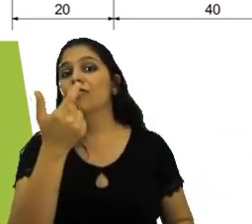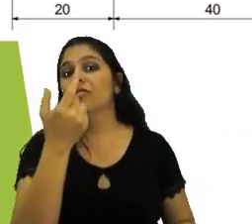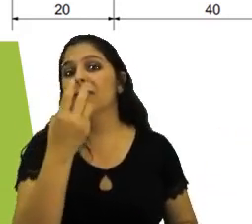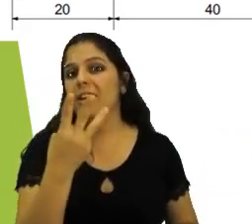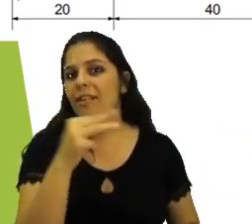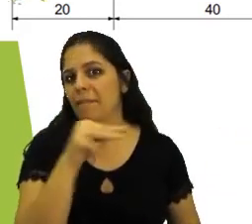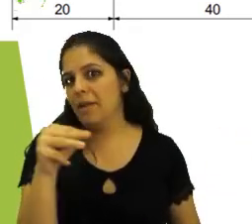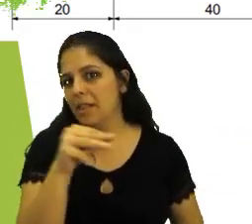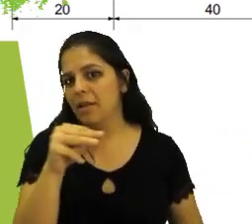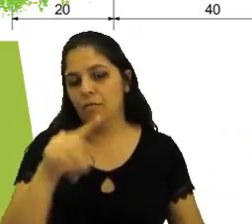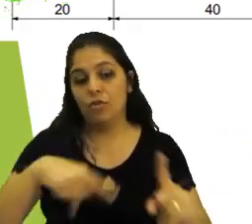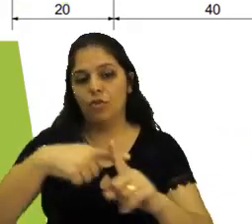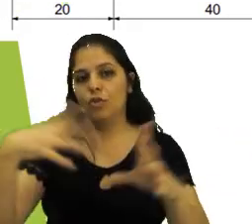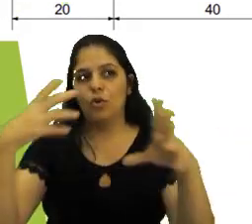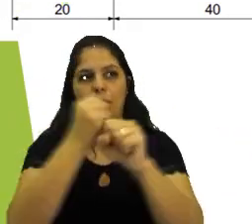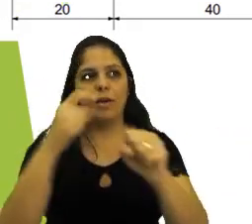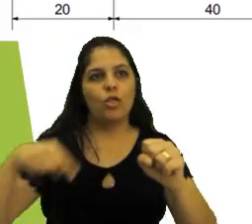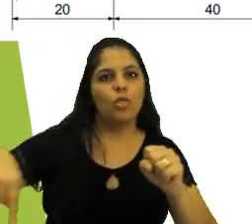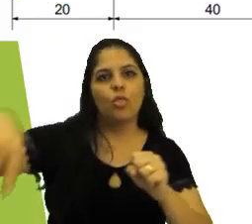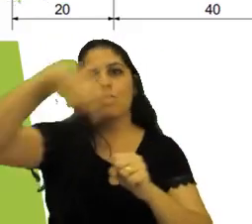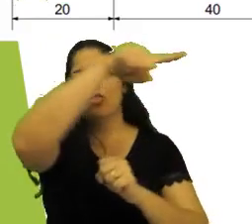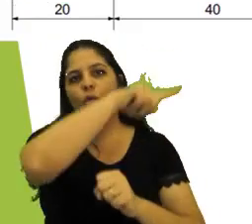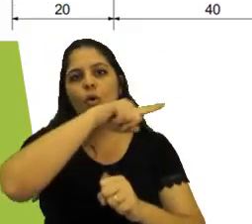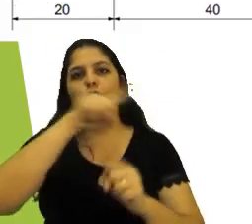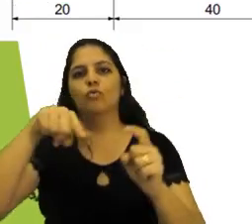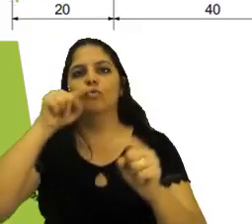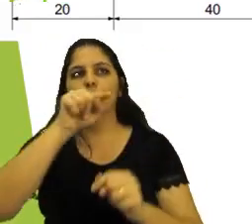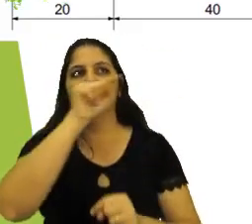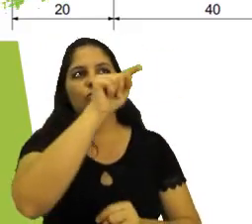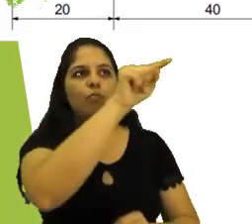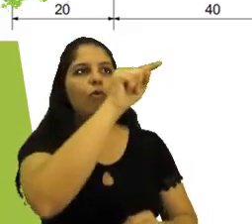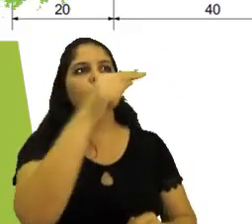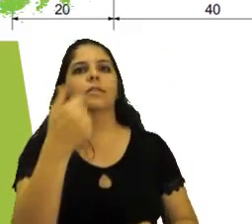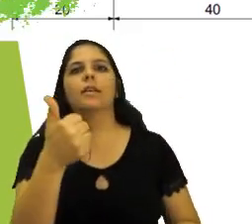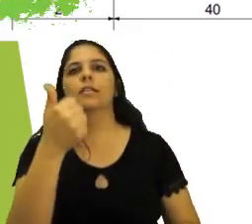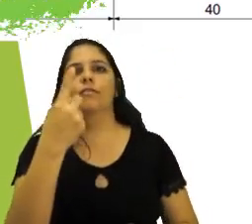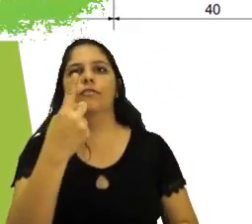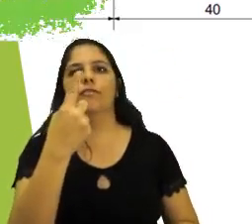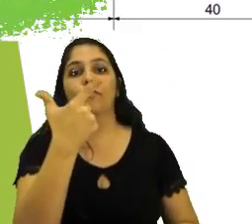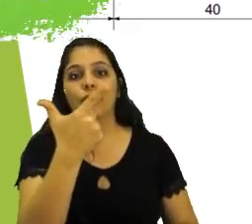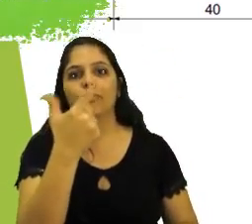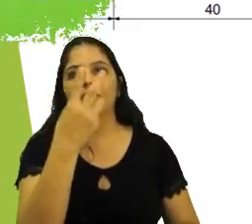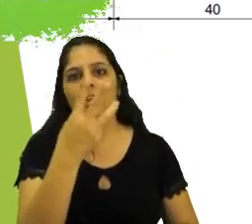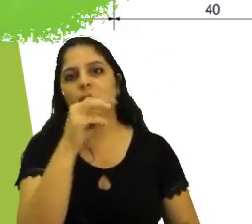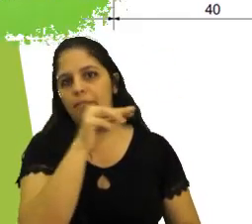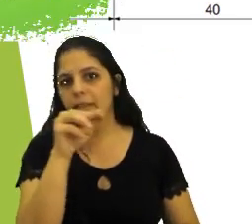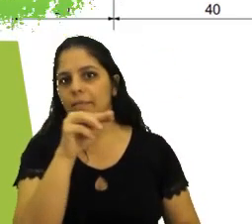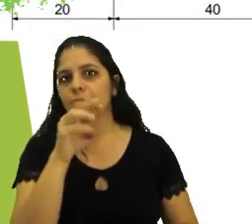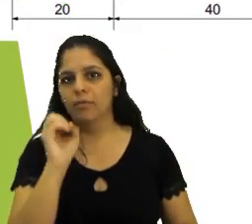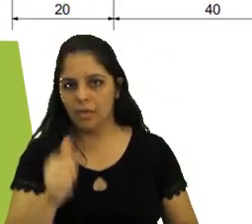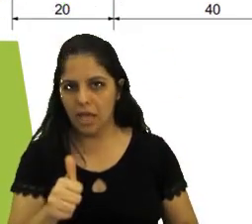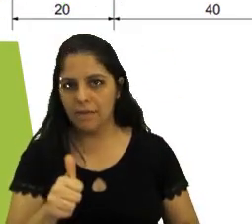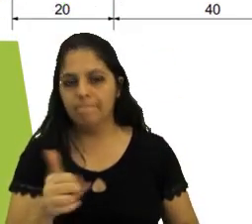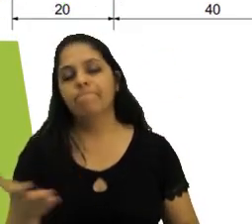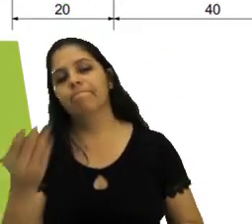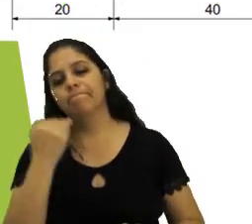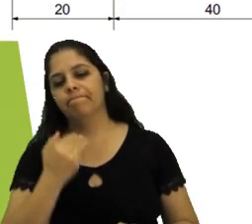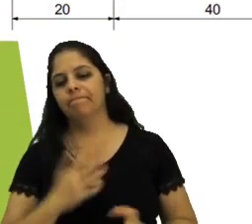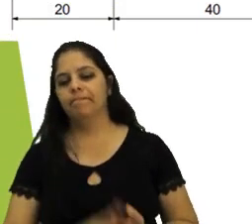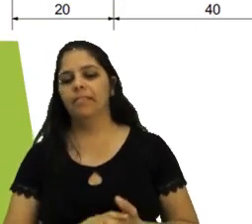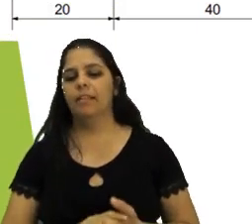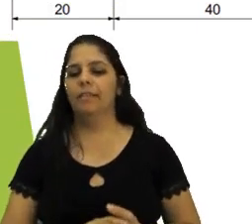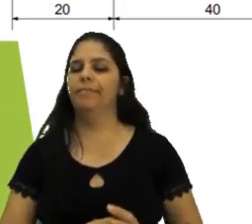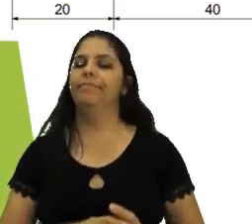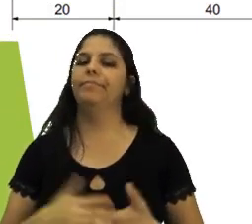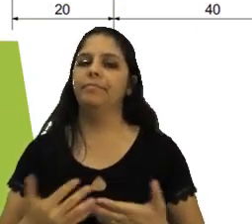de todos esses pontos, tá? Ele vai dar 123 milímetros, ok? Então vamos lá. Olha só, pessoal. No caso nós definimos